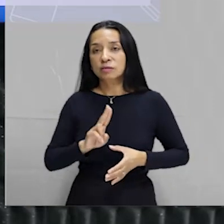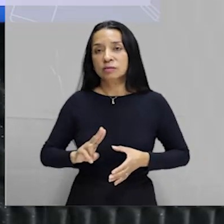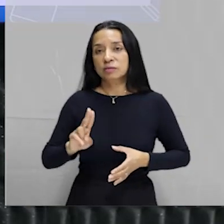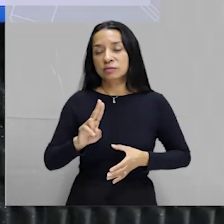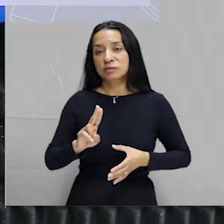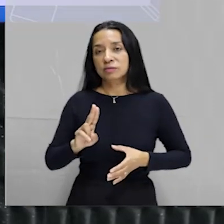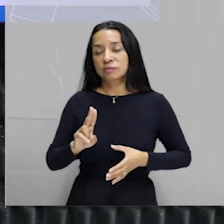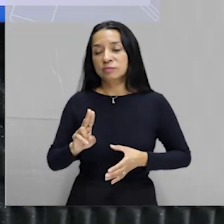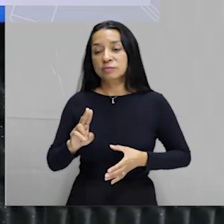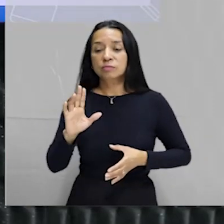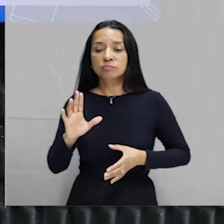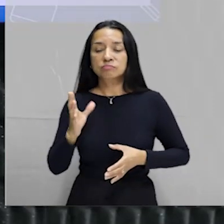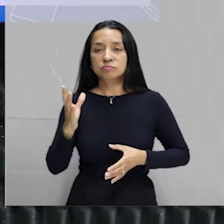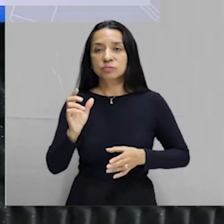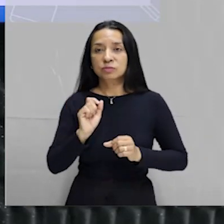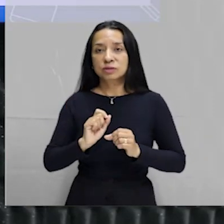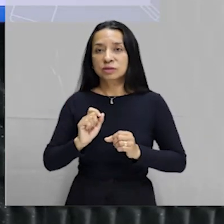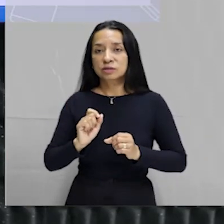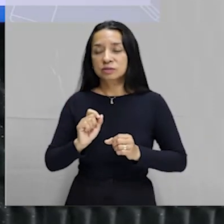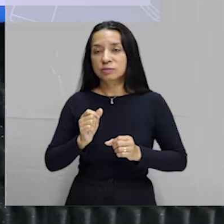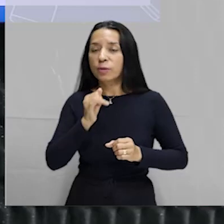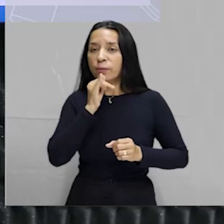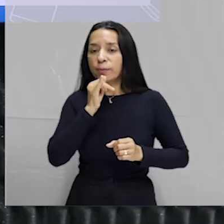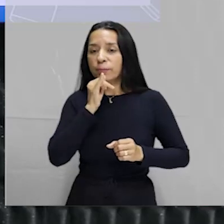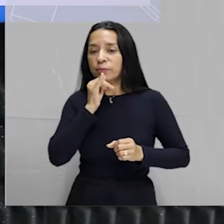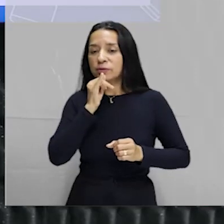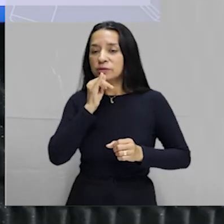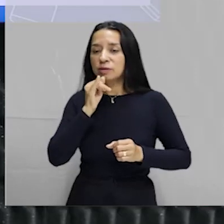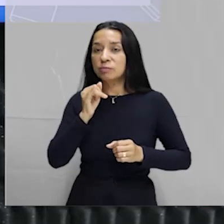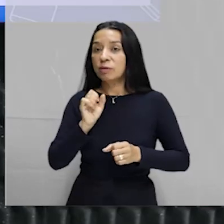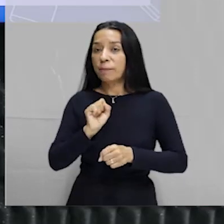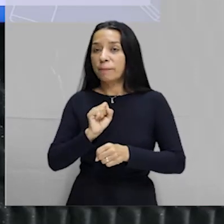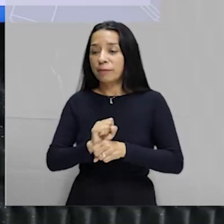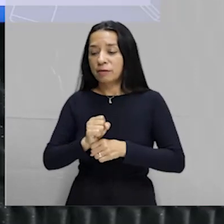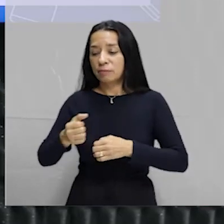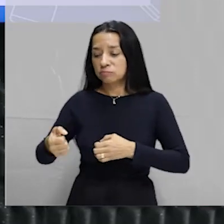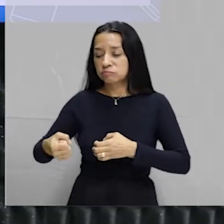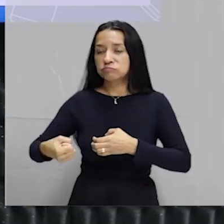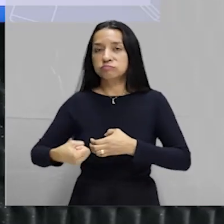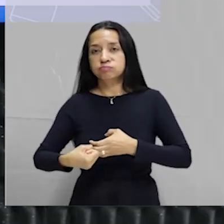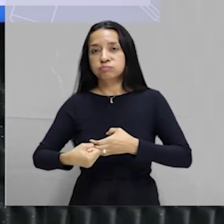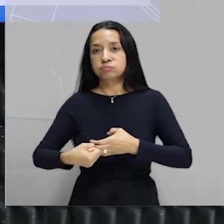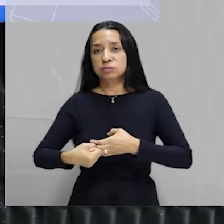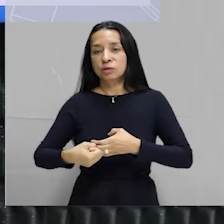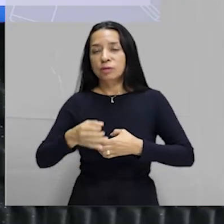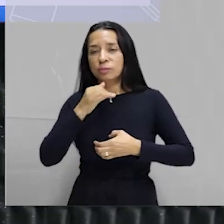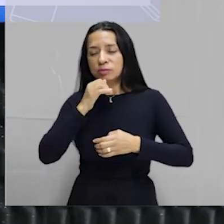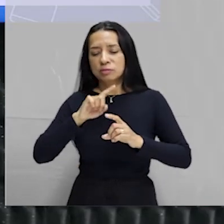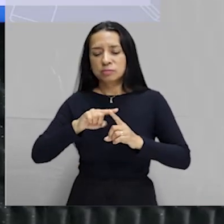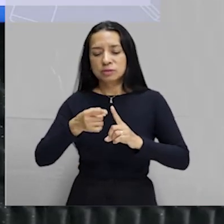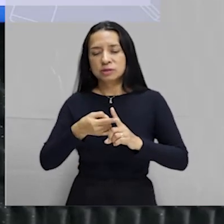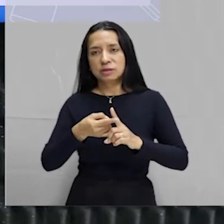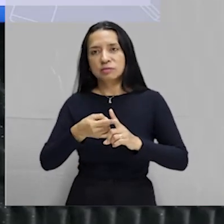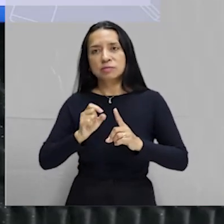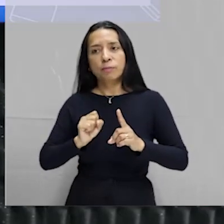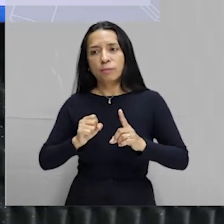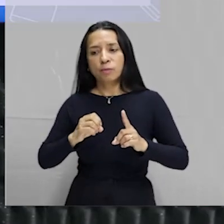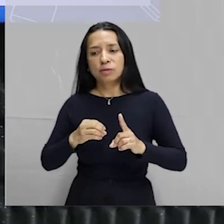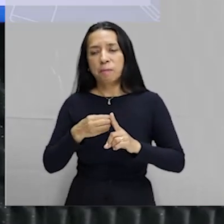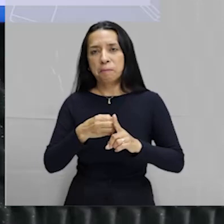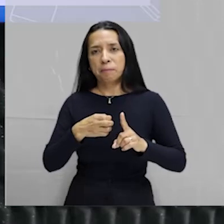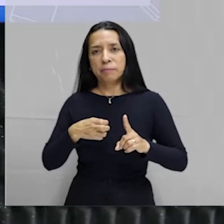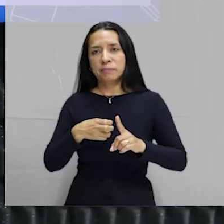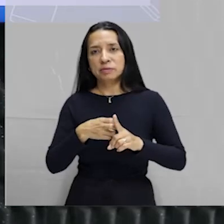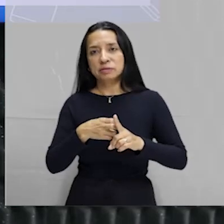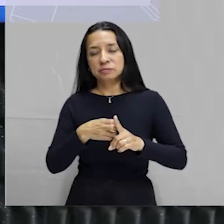amortecer impactos. Por exemplo, você sabe que as grávidas, elas sei lá, por acidente pode bater contra alguma